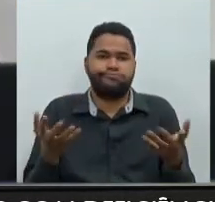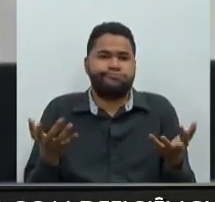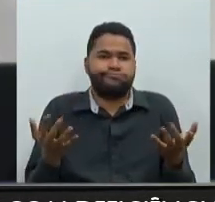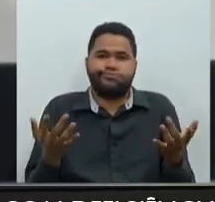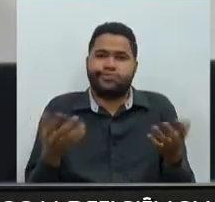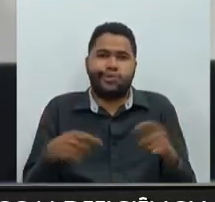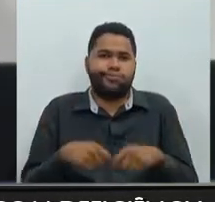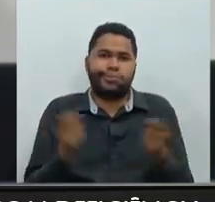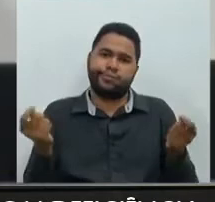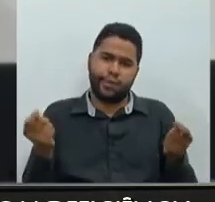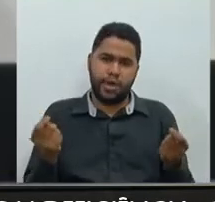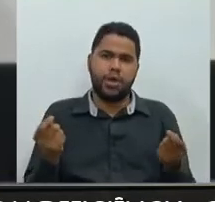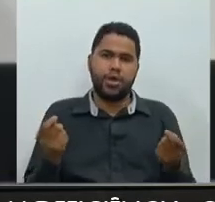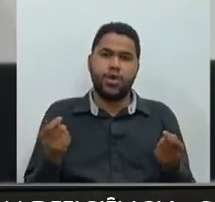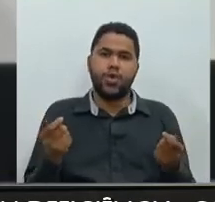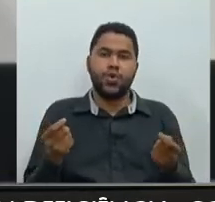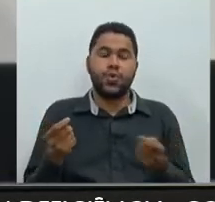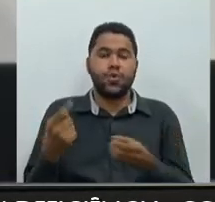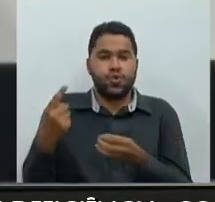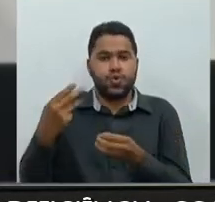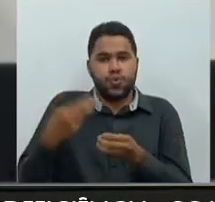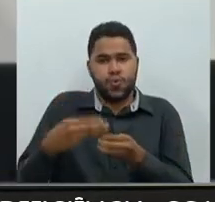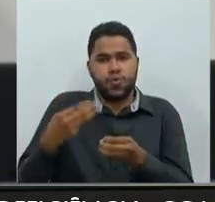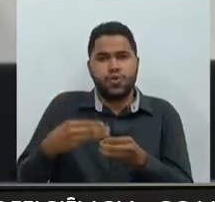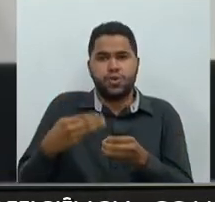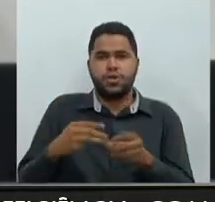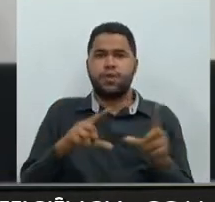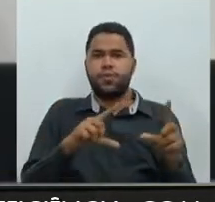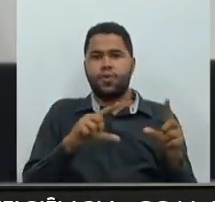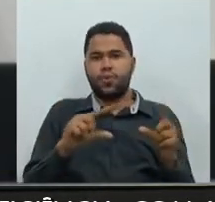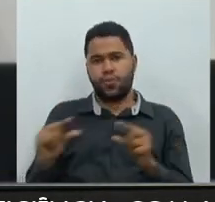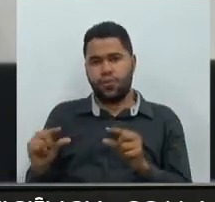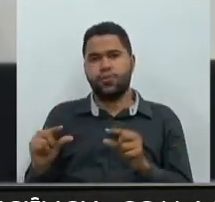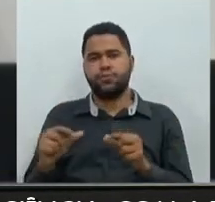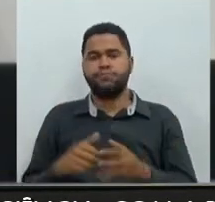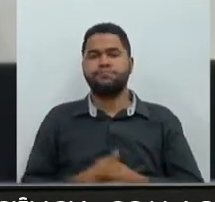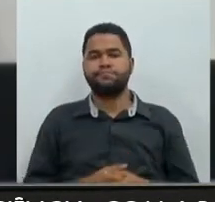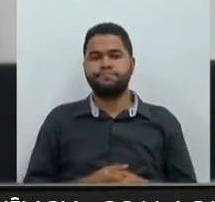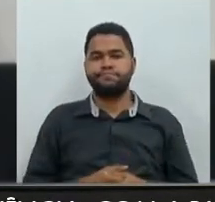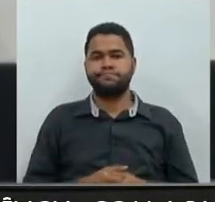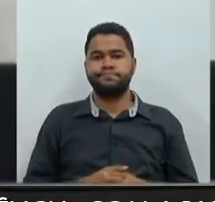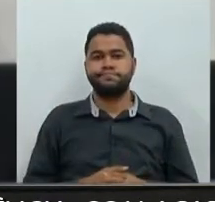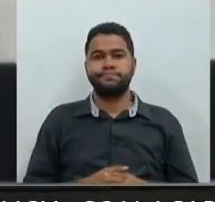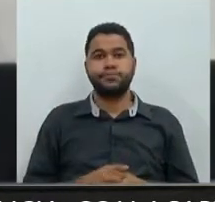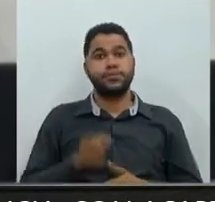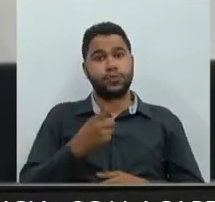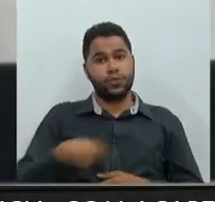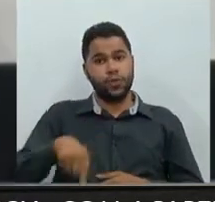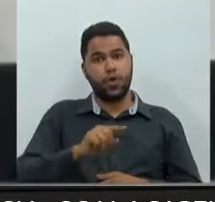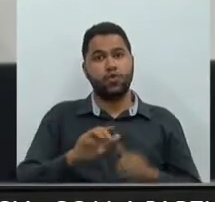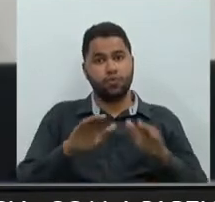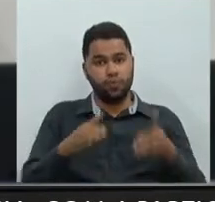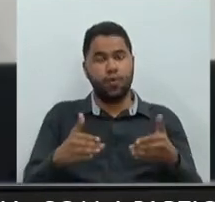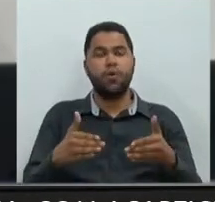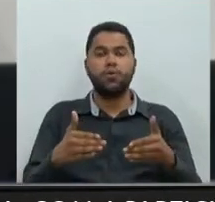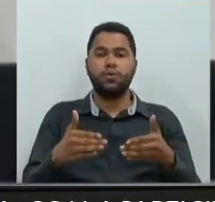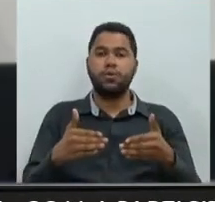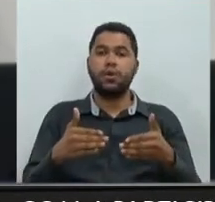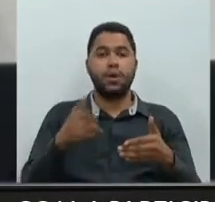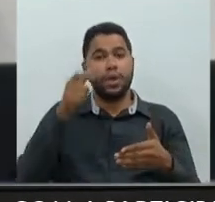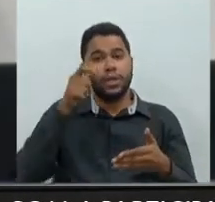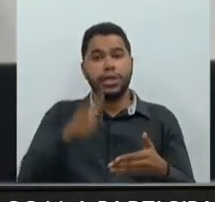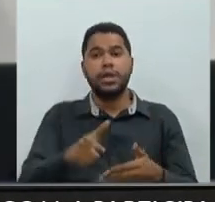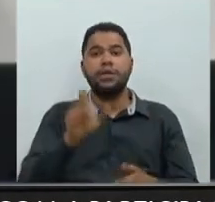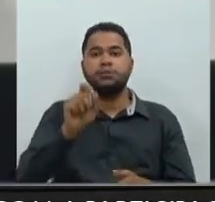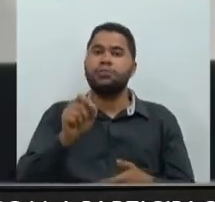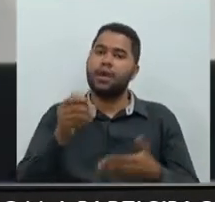né, e os municípios também estão reduzidos na ajuda às APAES. Então, nós vamos trabalhar porque o interesse das APAES